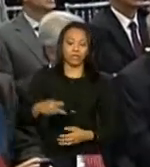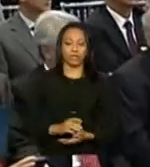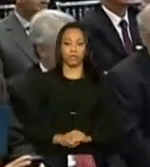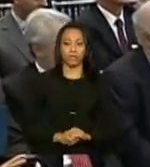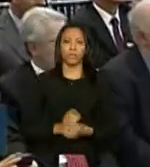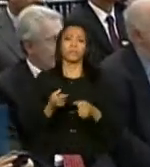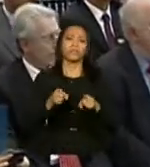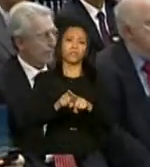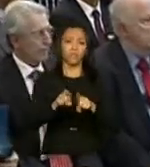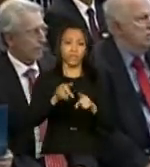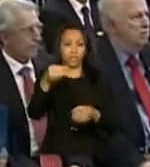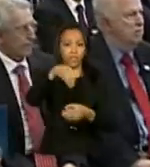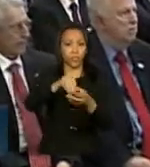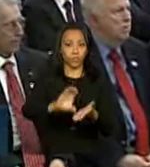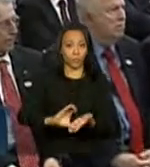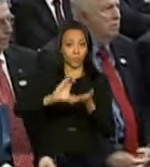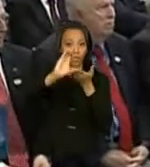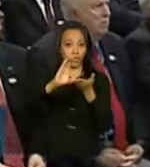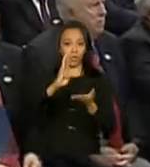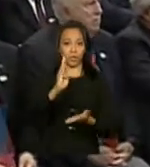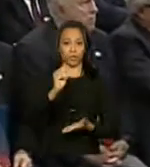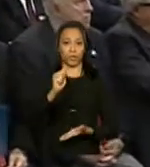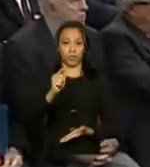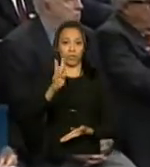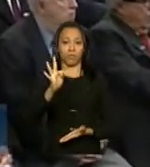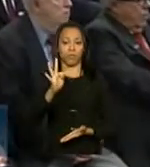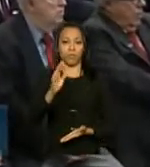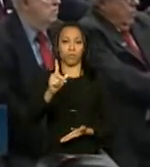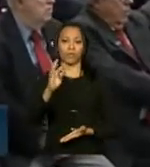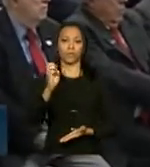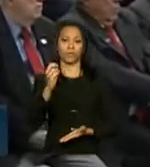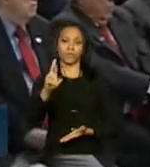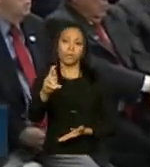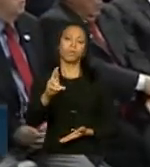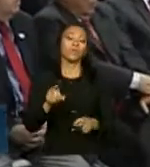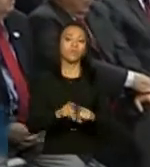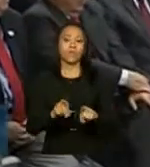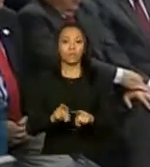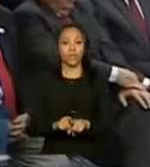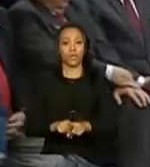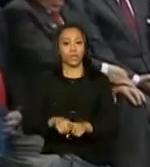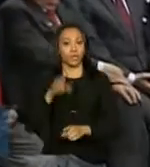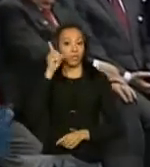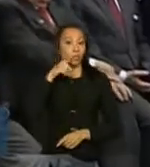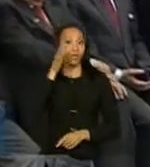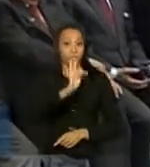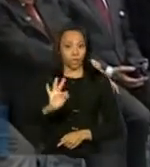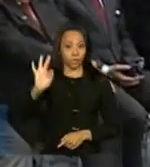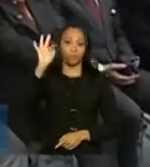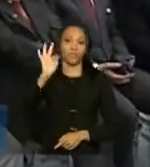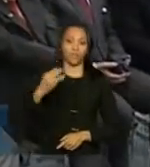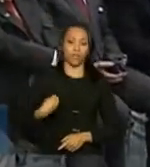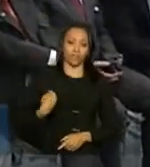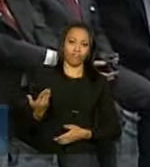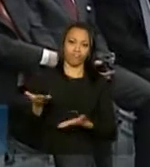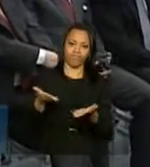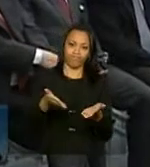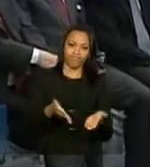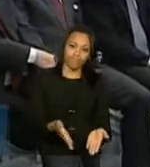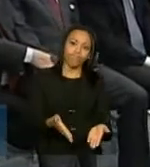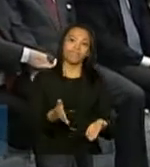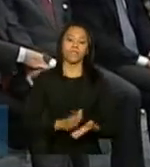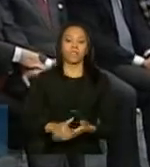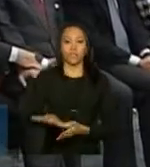e também do Conselho do Grupo Baltô. Cumprimentar o deputado federal Bilac Pinto, eminente secretário de Estado,